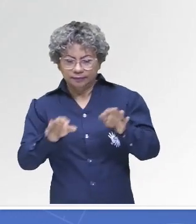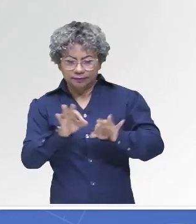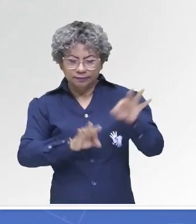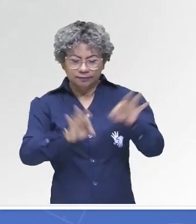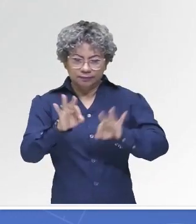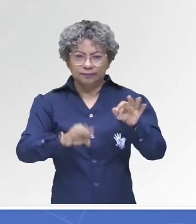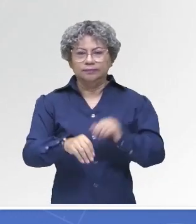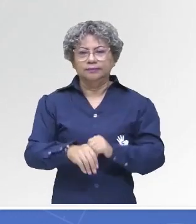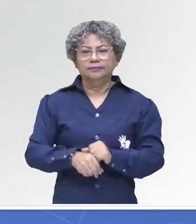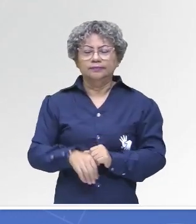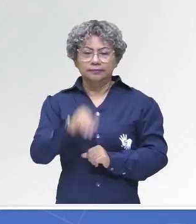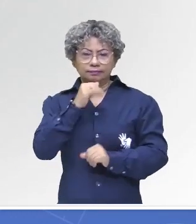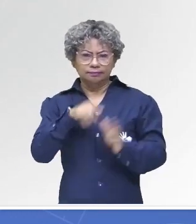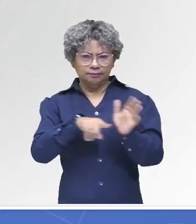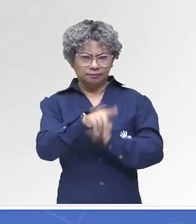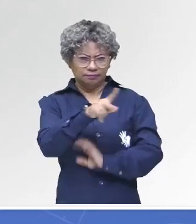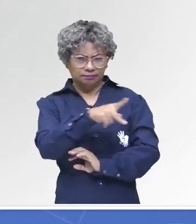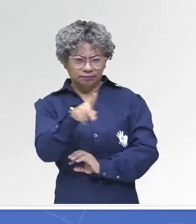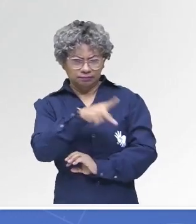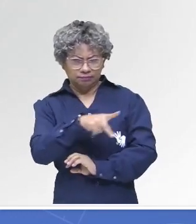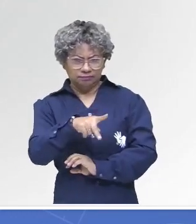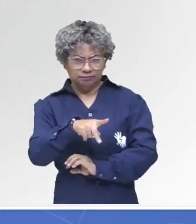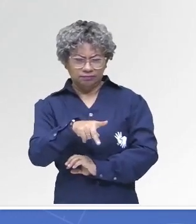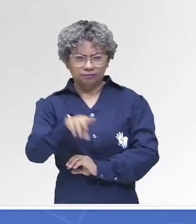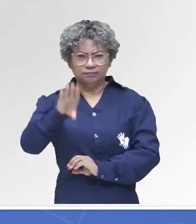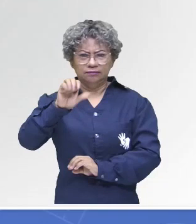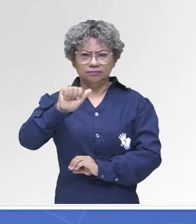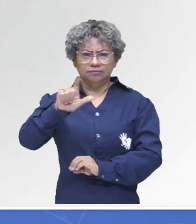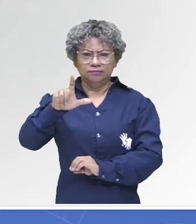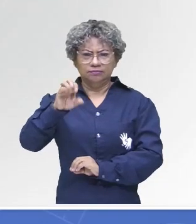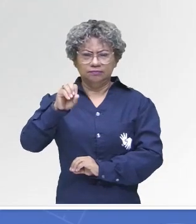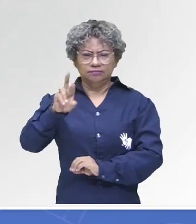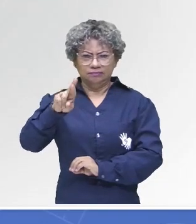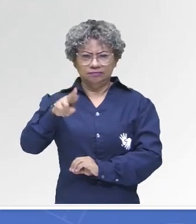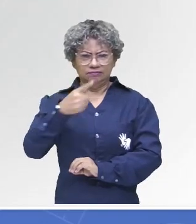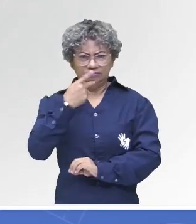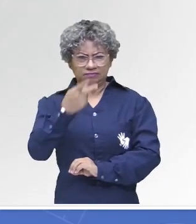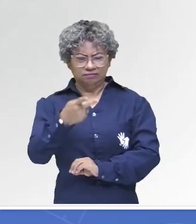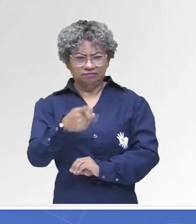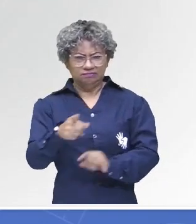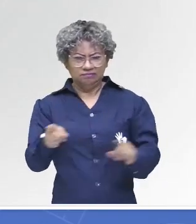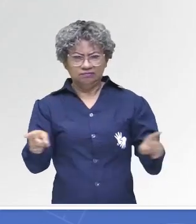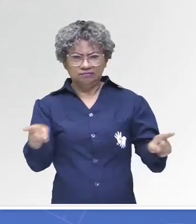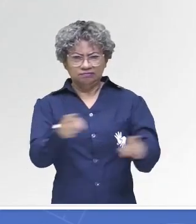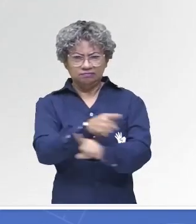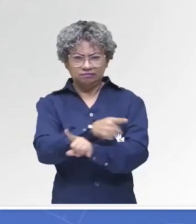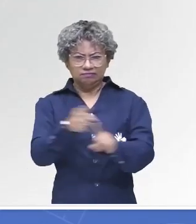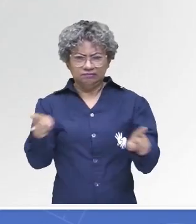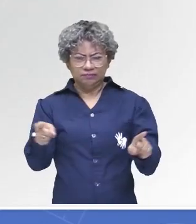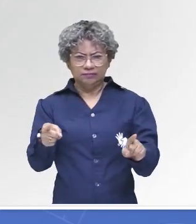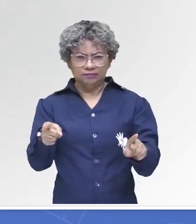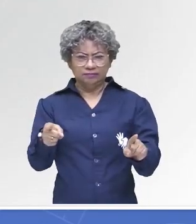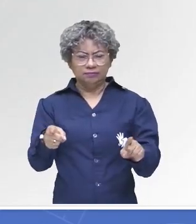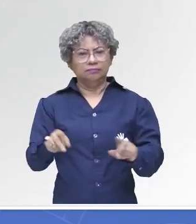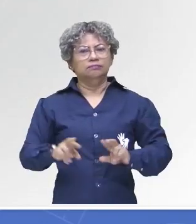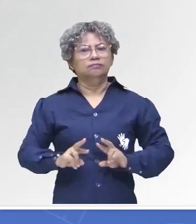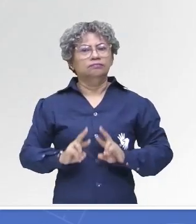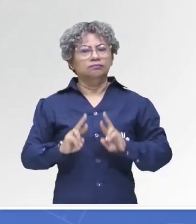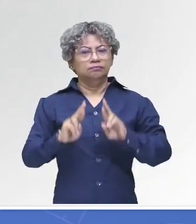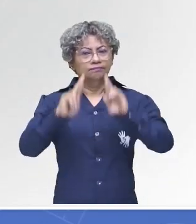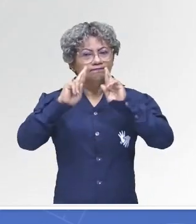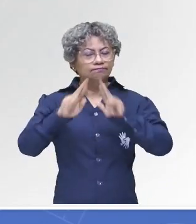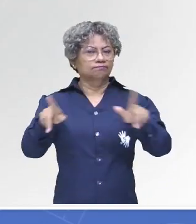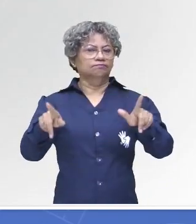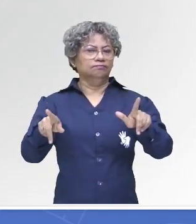que calor é a energia térmica em trânsito, eu já vou lhe dar errado, tá certo? Por quê? Porque calor e temperatura são